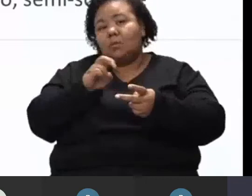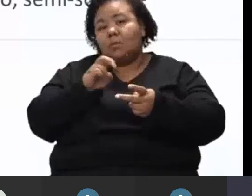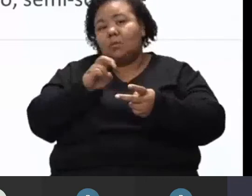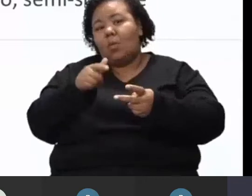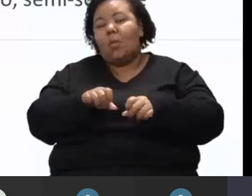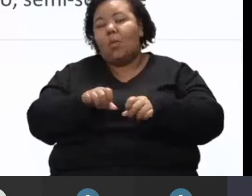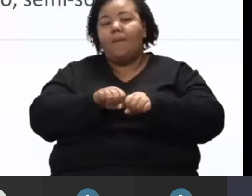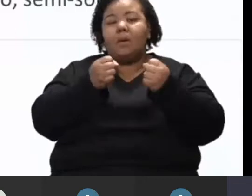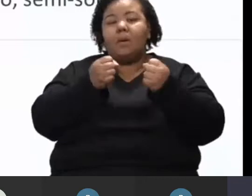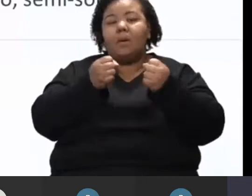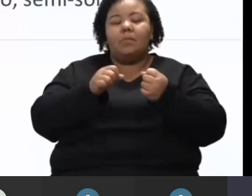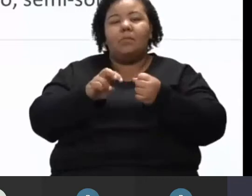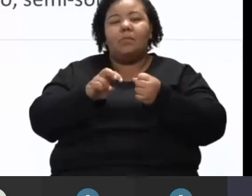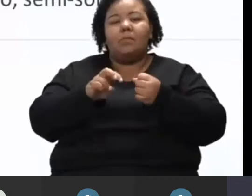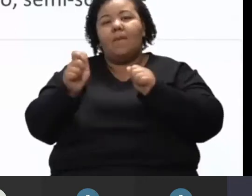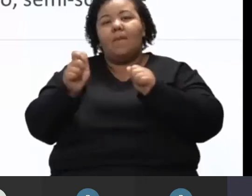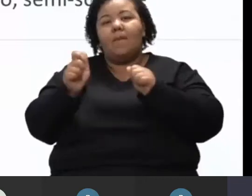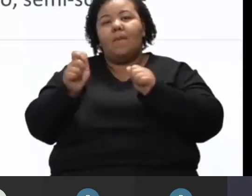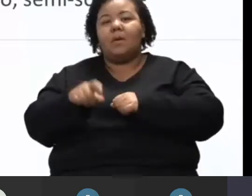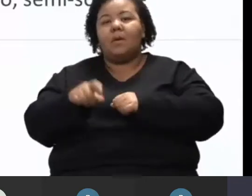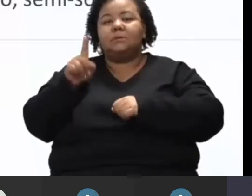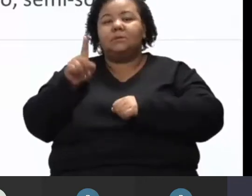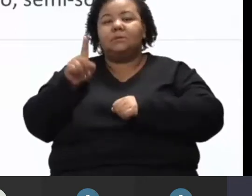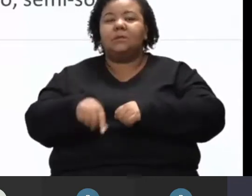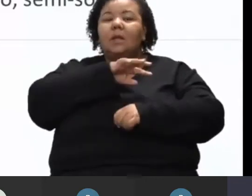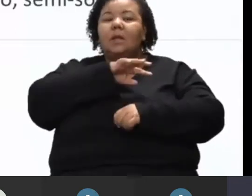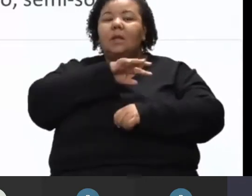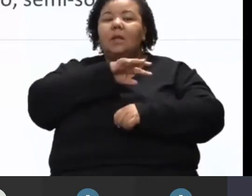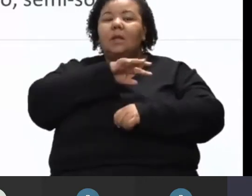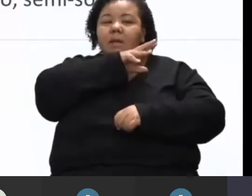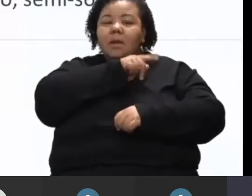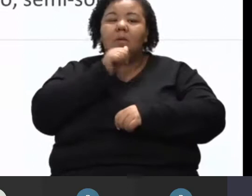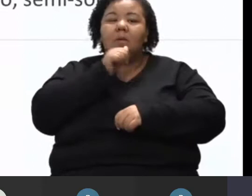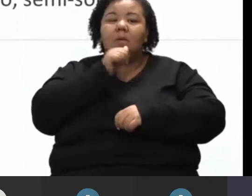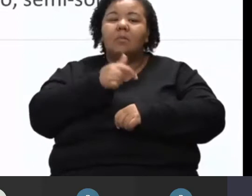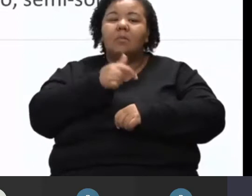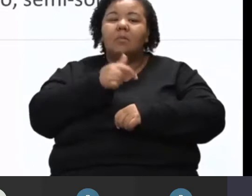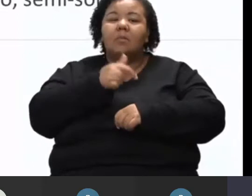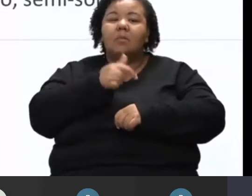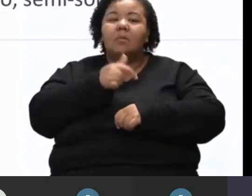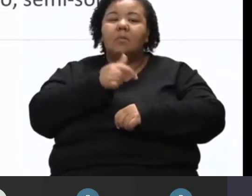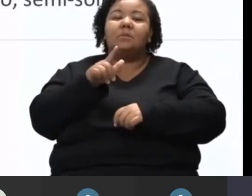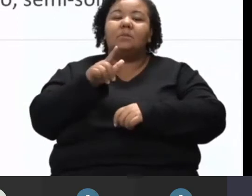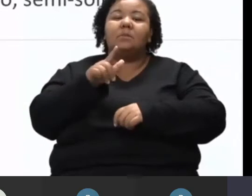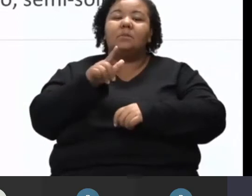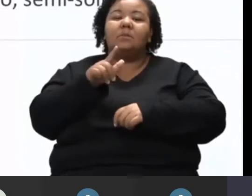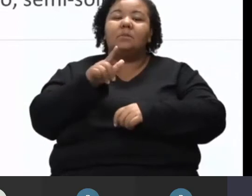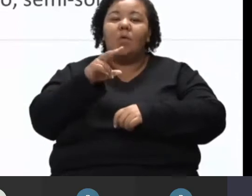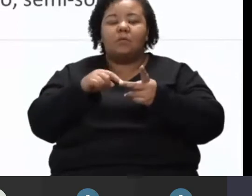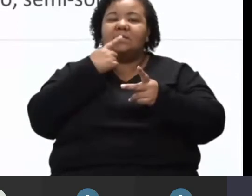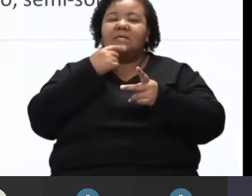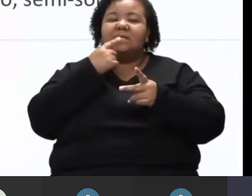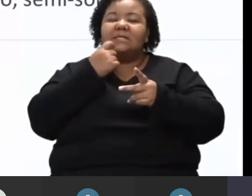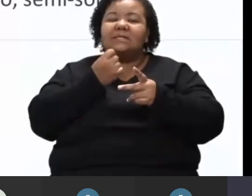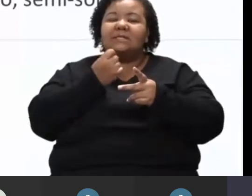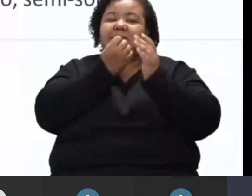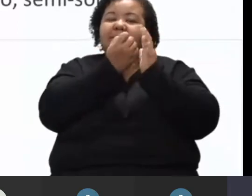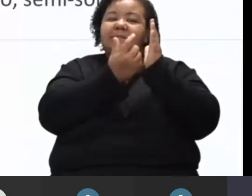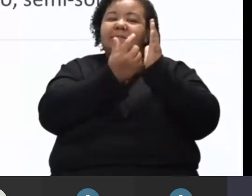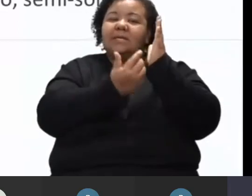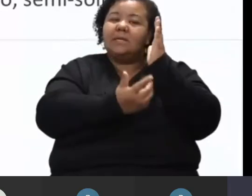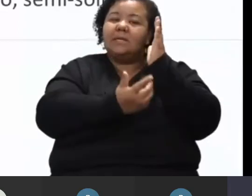pão. Ou pode ser também de origem animal, como, por exemplo, a gema de ovo, o sangue. E eles também podem